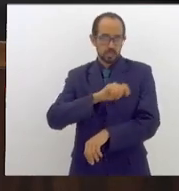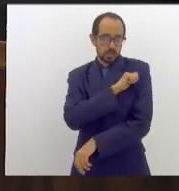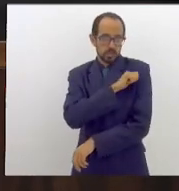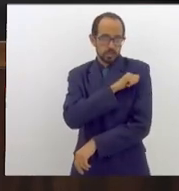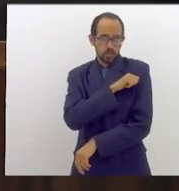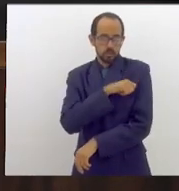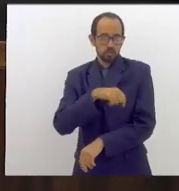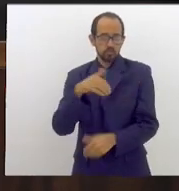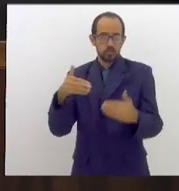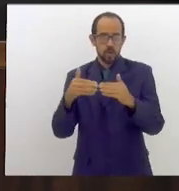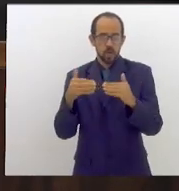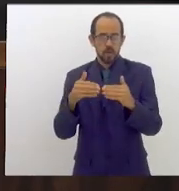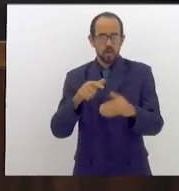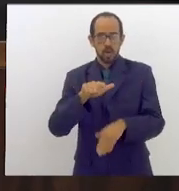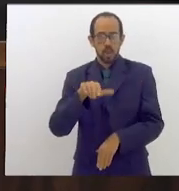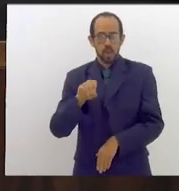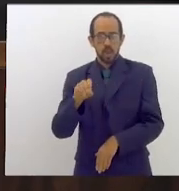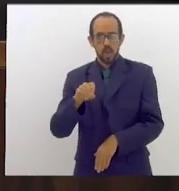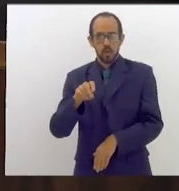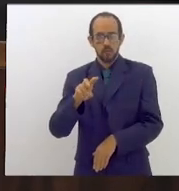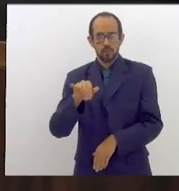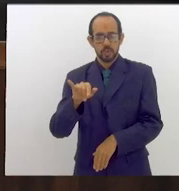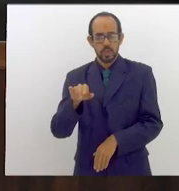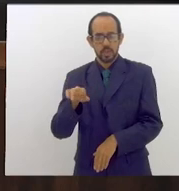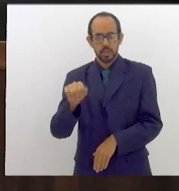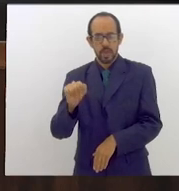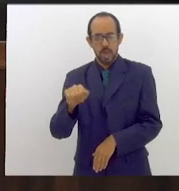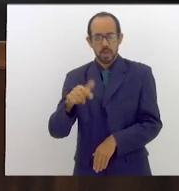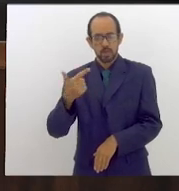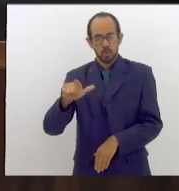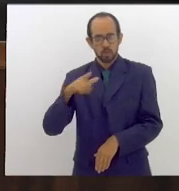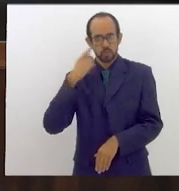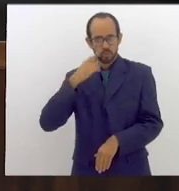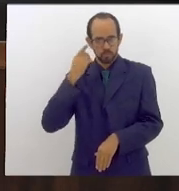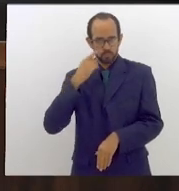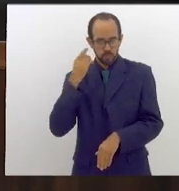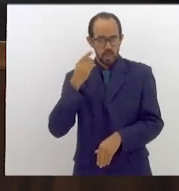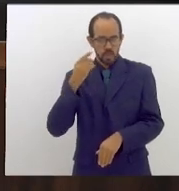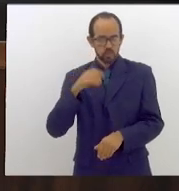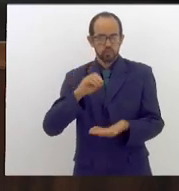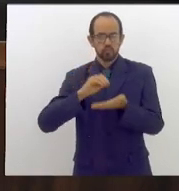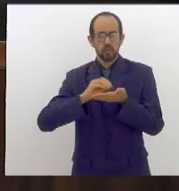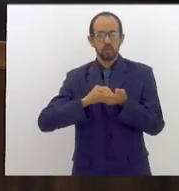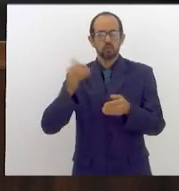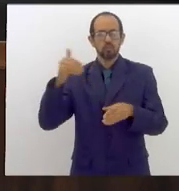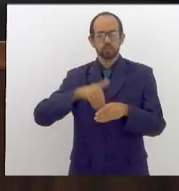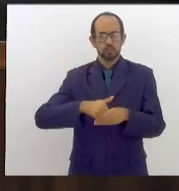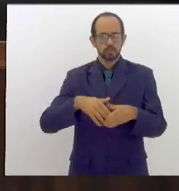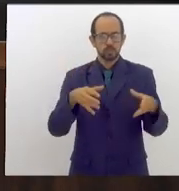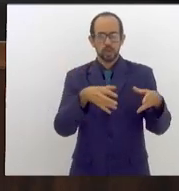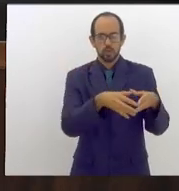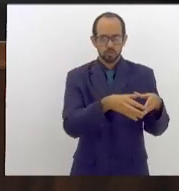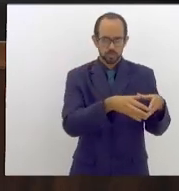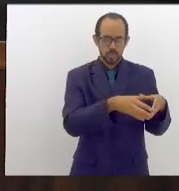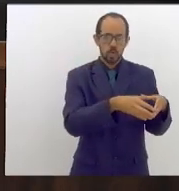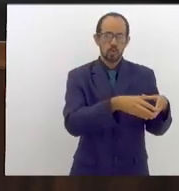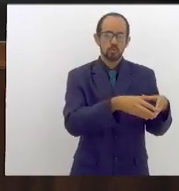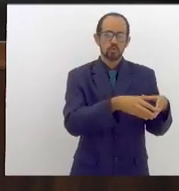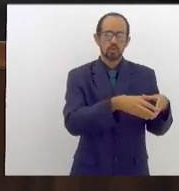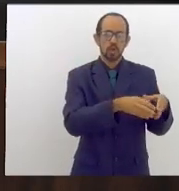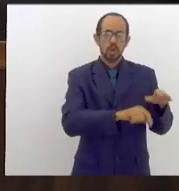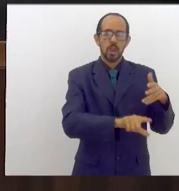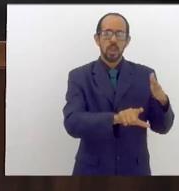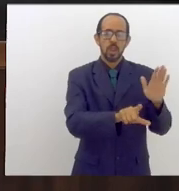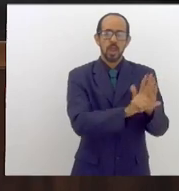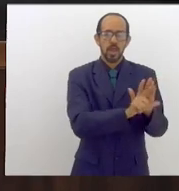Luís Paulo Léo Vieira e Márcio canela pendendo de pareceres das comissões de condição de Justiça legislação profissional